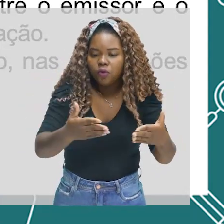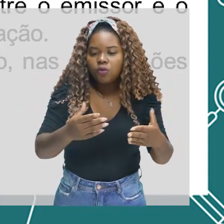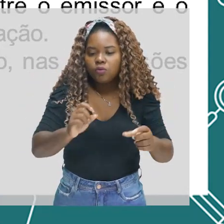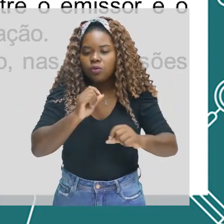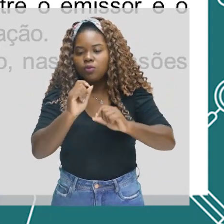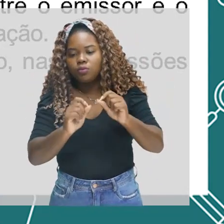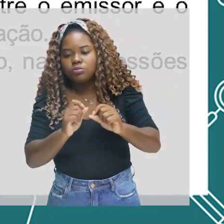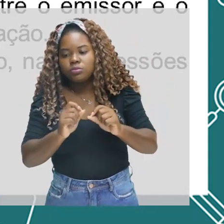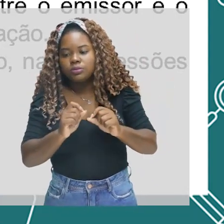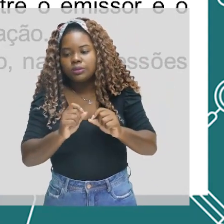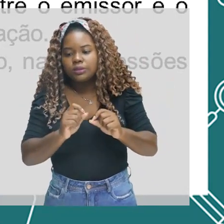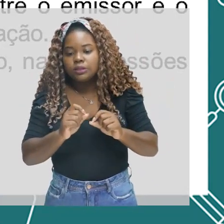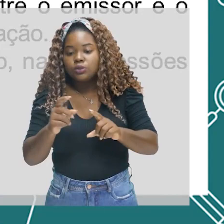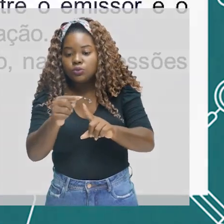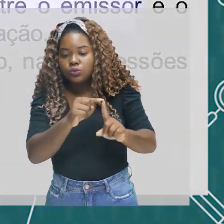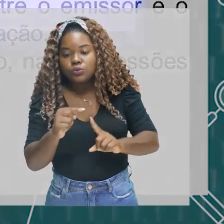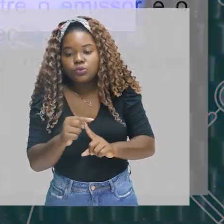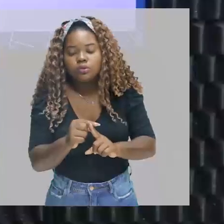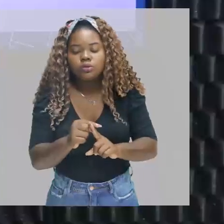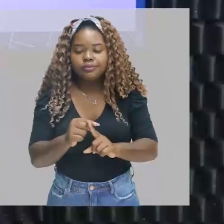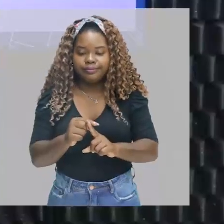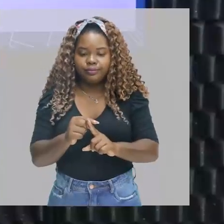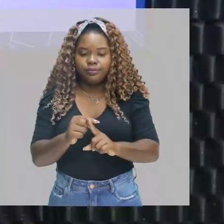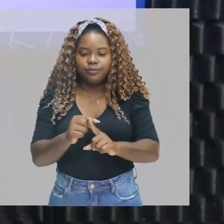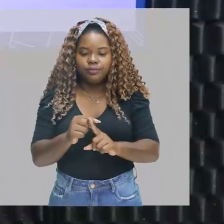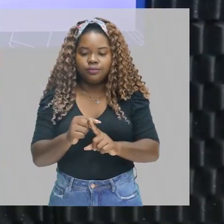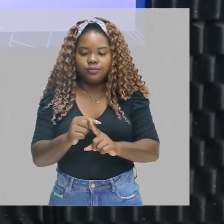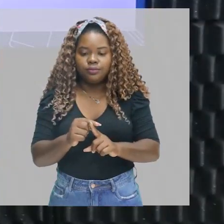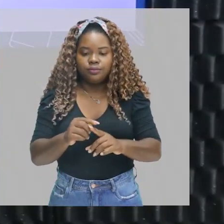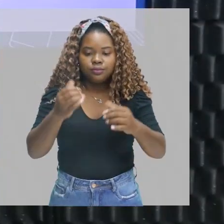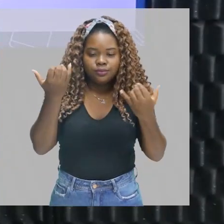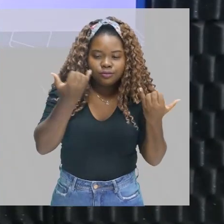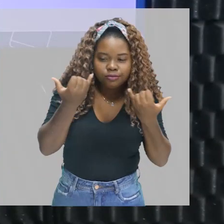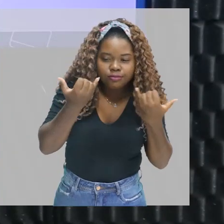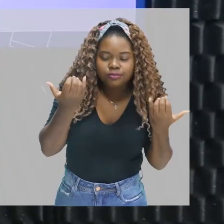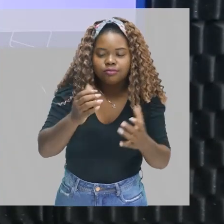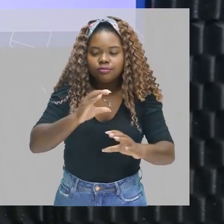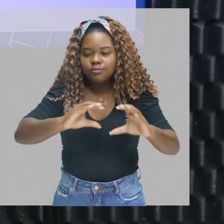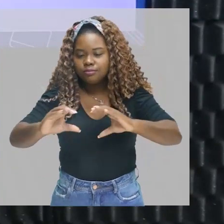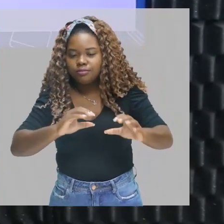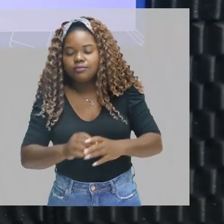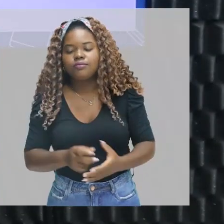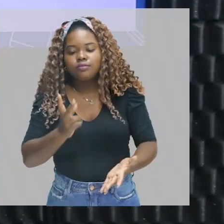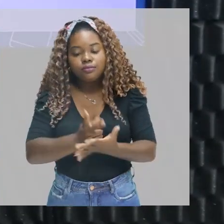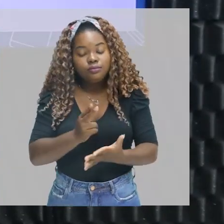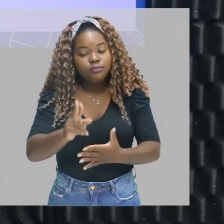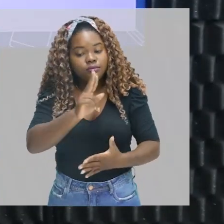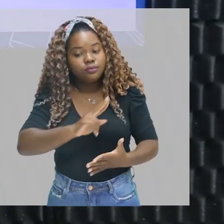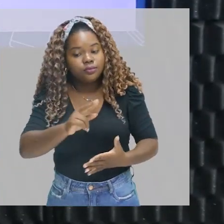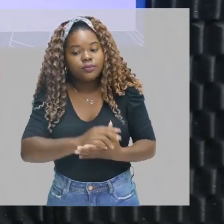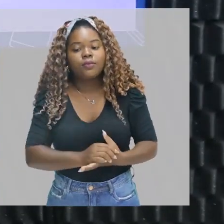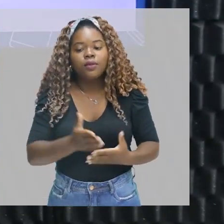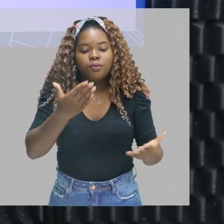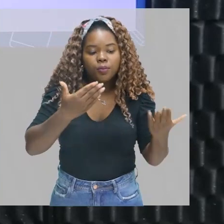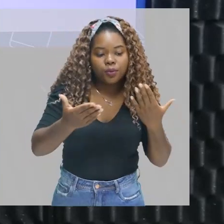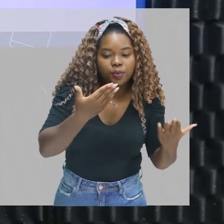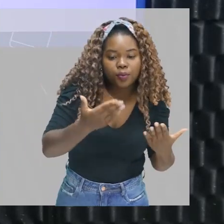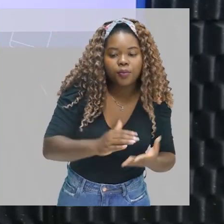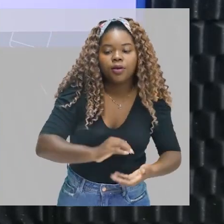comunicação. Esse tipo de função é muito utilizado nos diálogos, por exemplo, nas expressões de